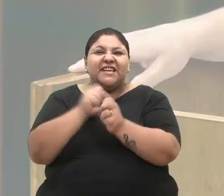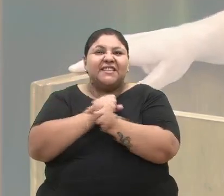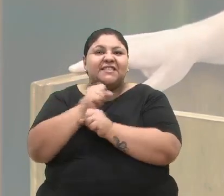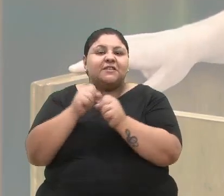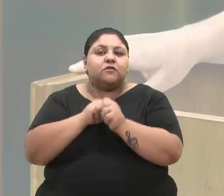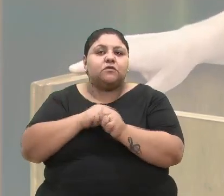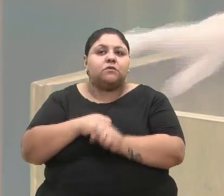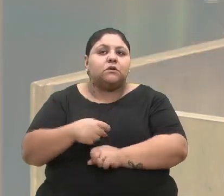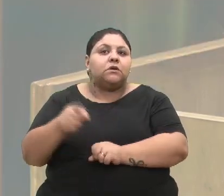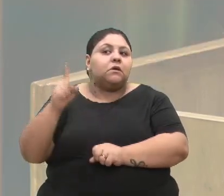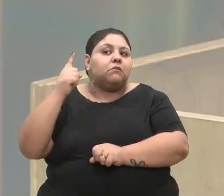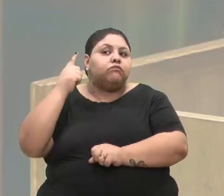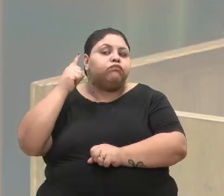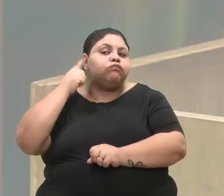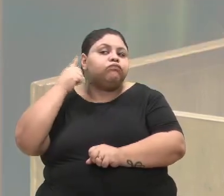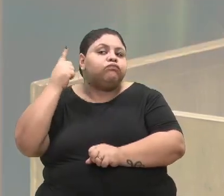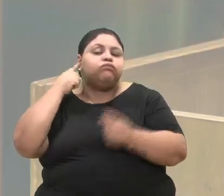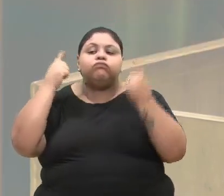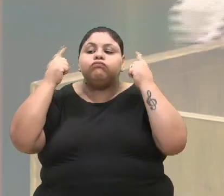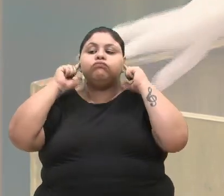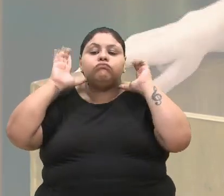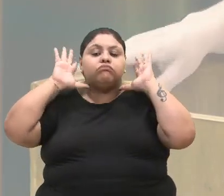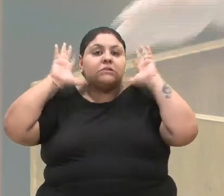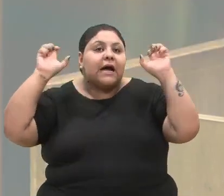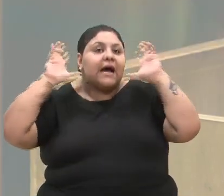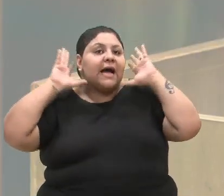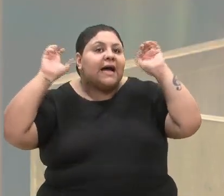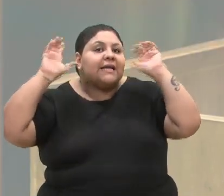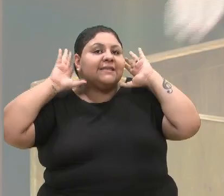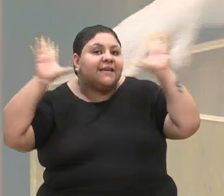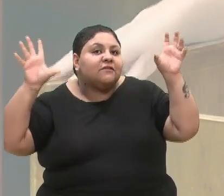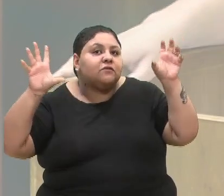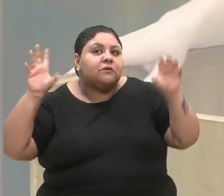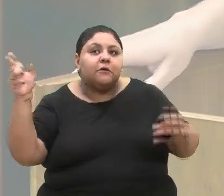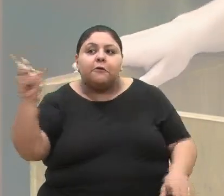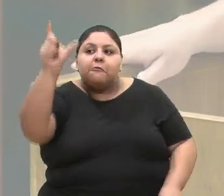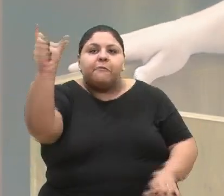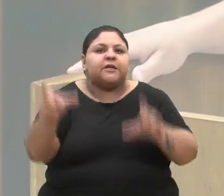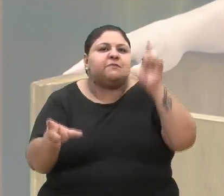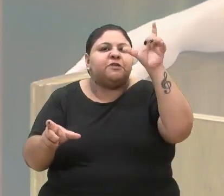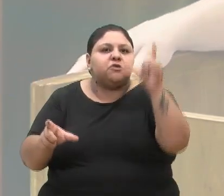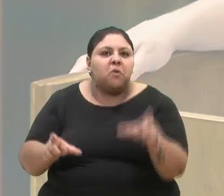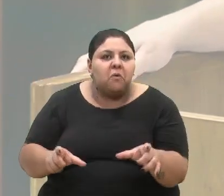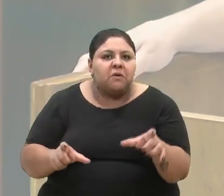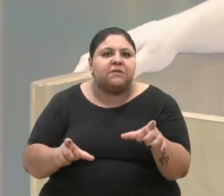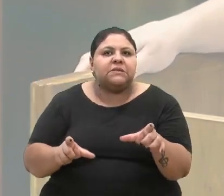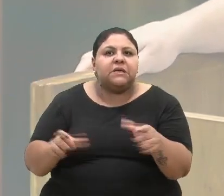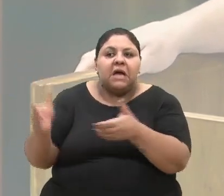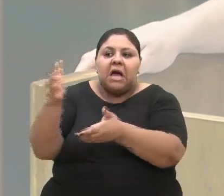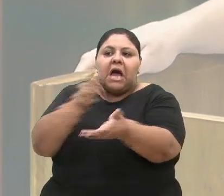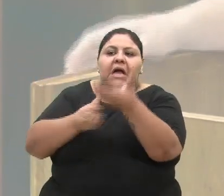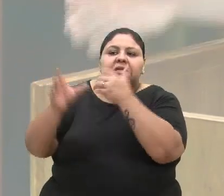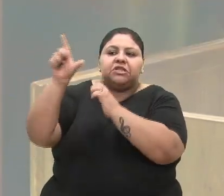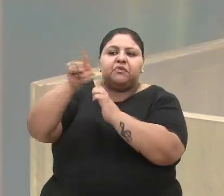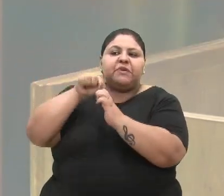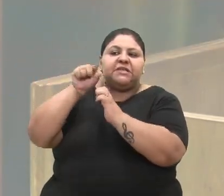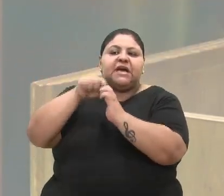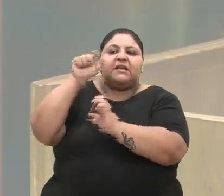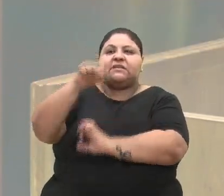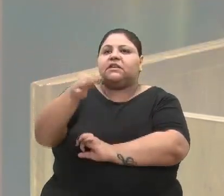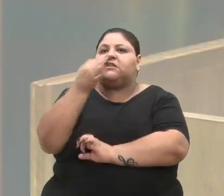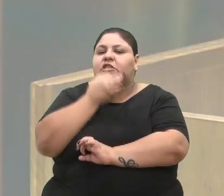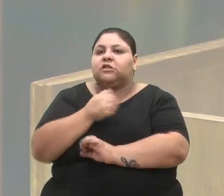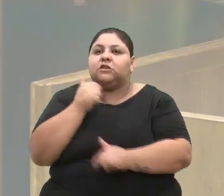abertos, apenas dando boa noite para os clientes, mas ouvindo. Porque eu atendi empresários, pessoas importantes do município de Caxias do Sul. Trabalhei em